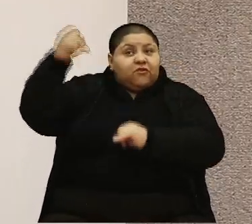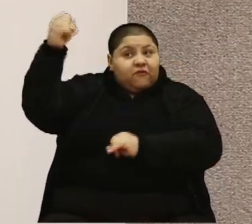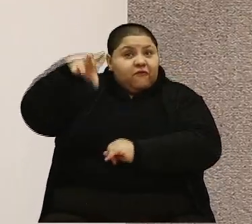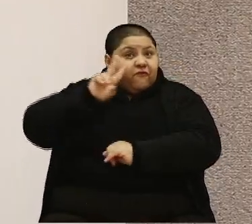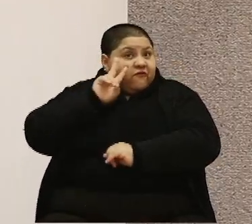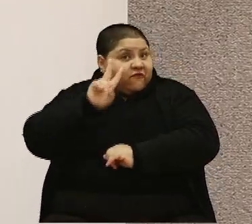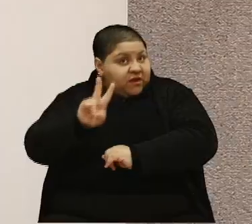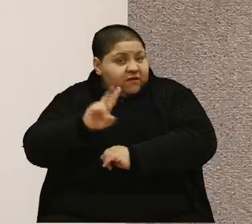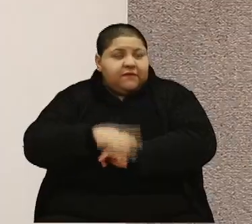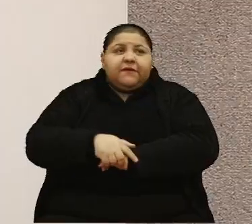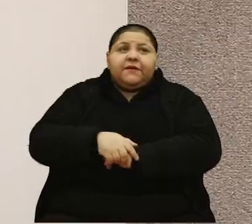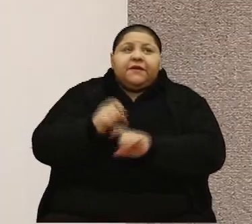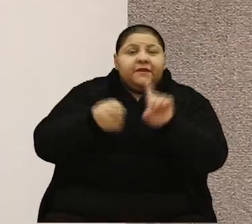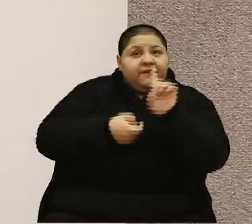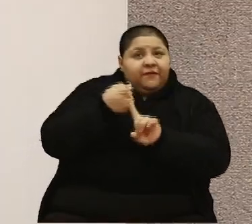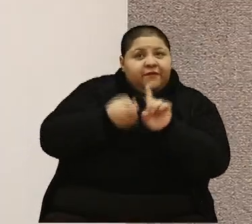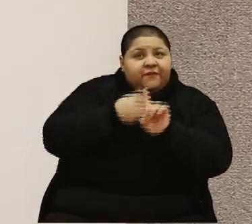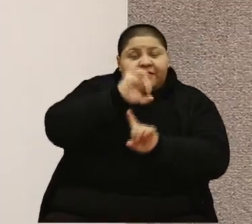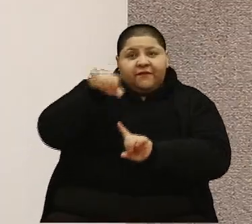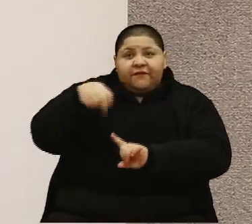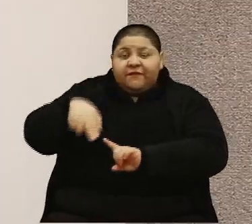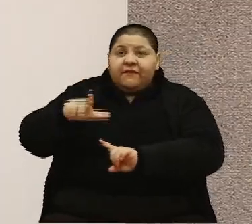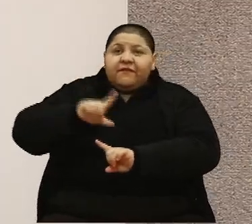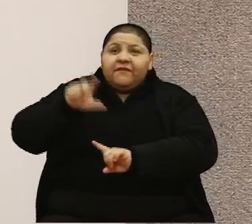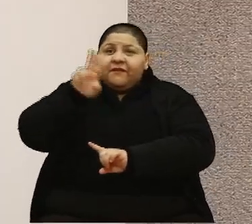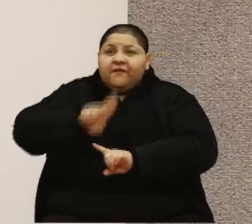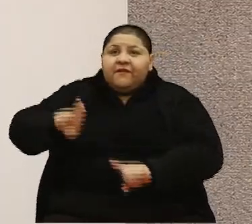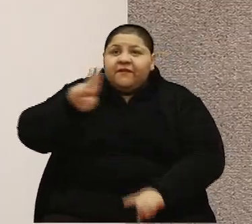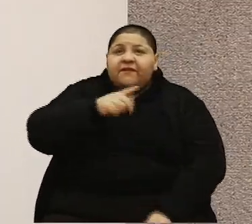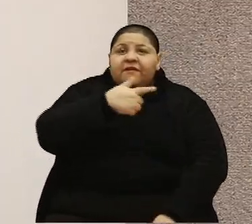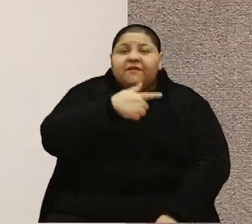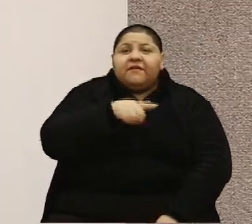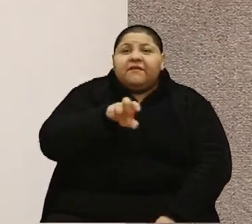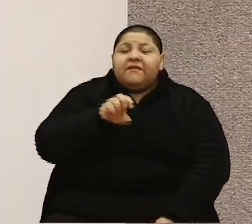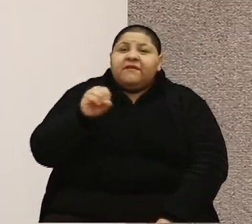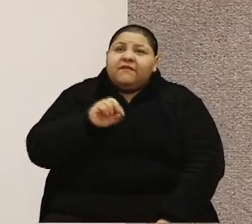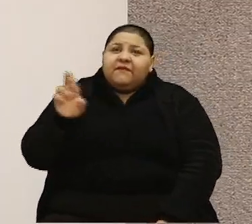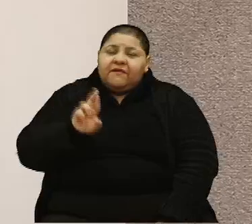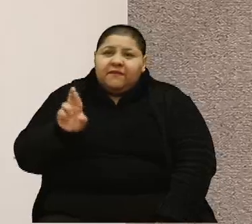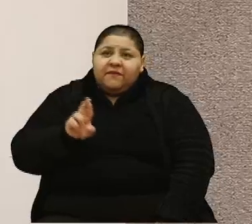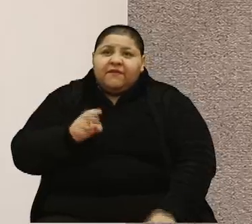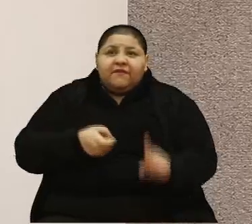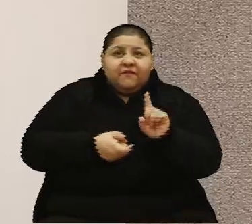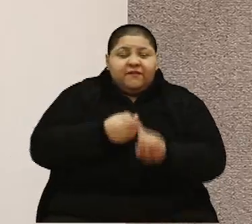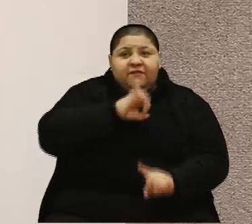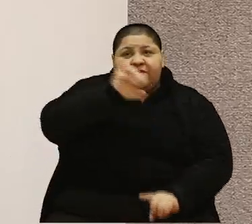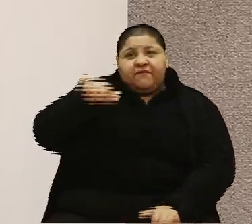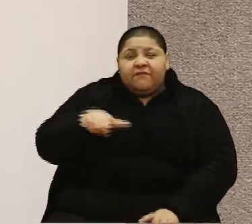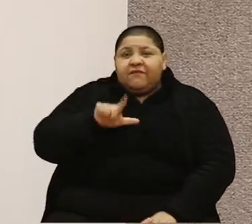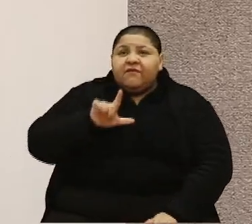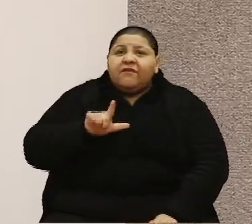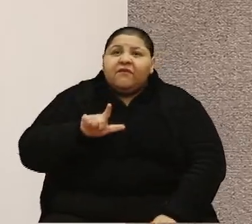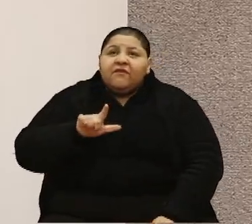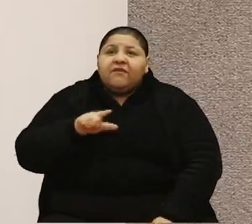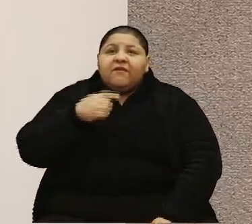só, no mês de junho tiveram um consumo de R$ 158,89. No mês de julho, vereadora Dani, R$